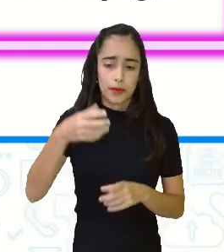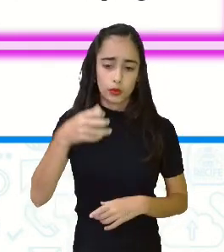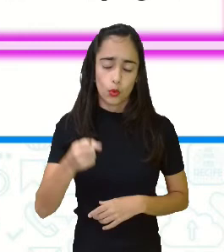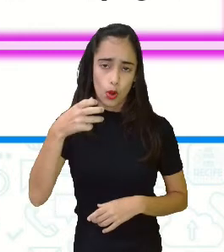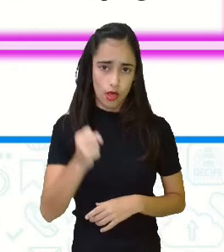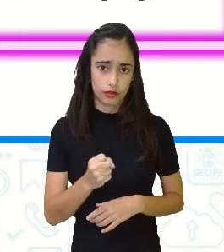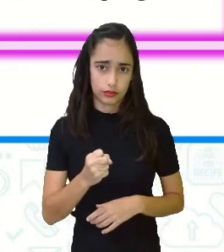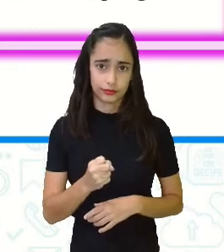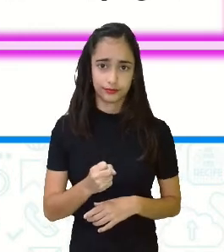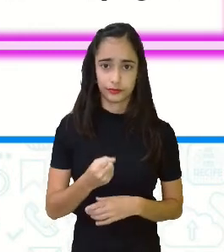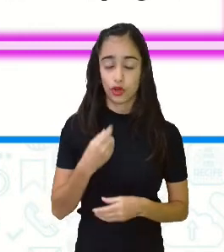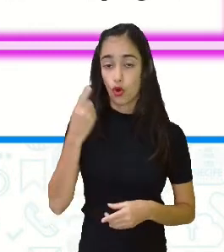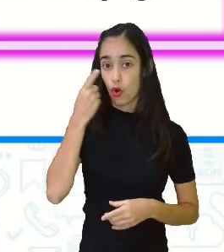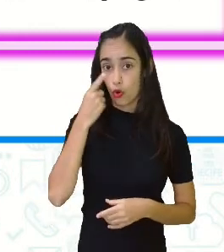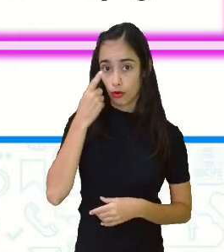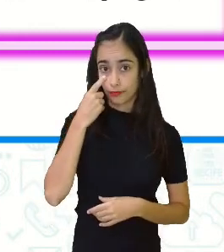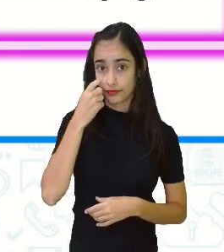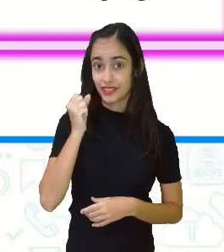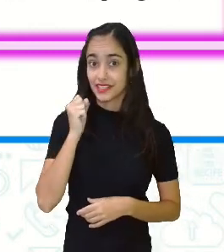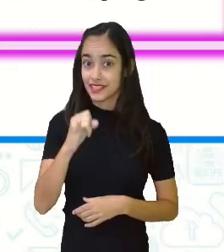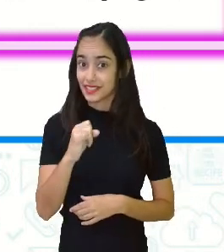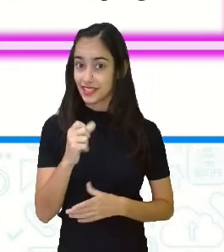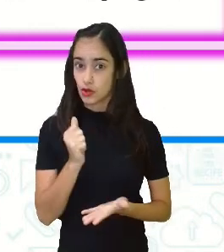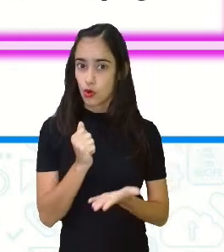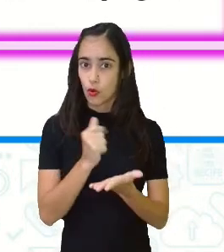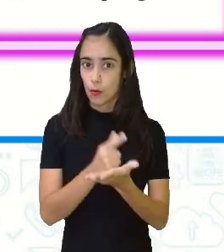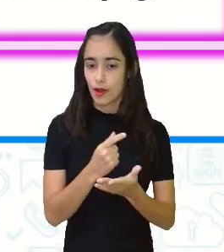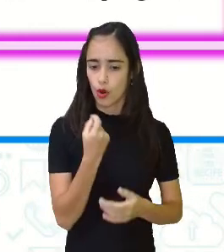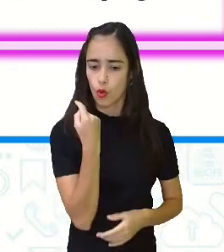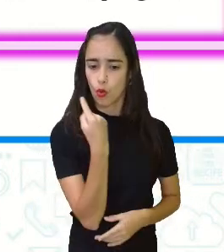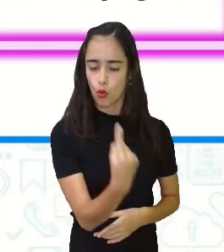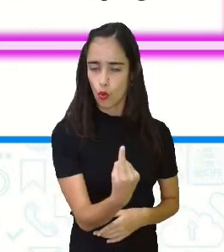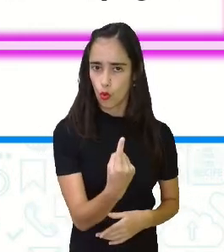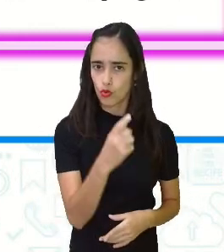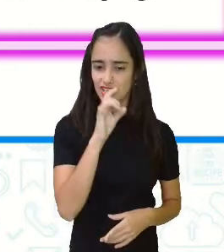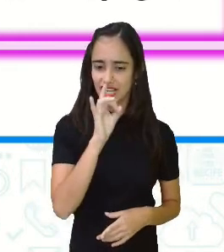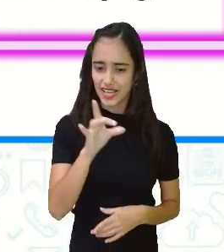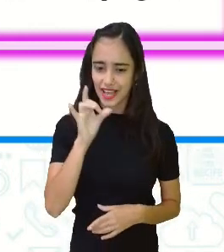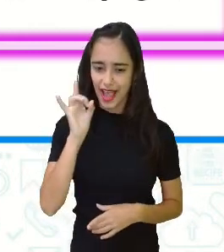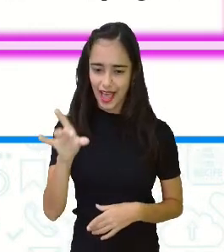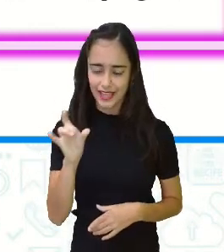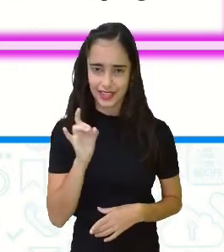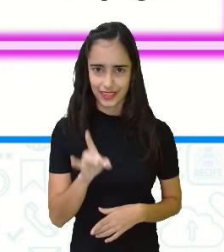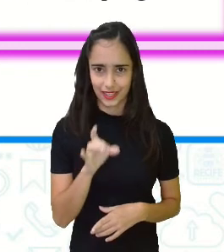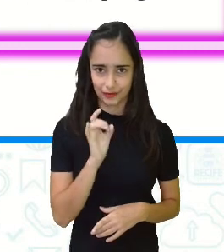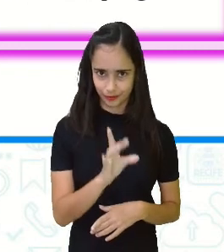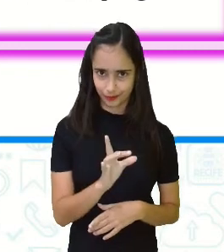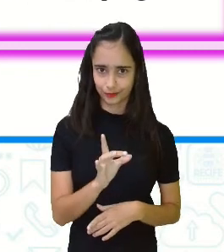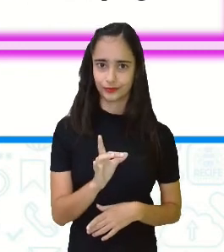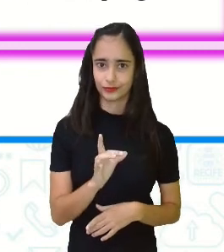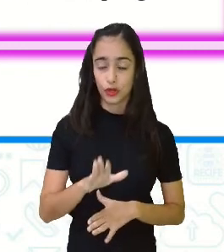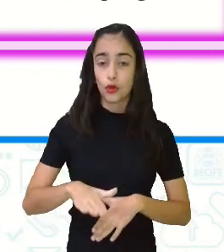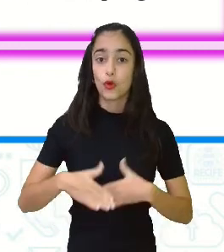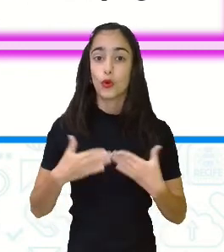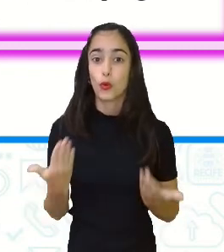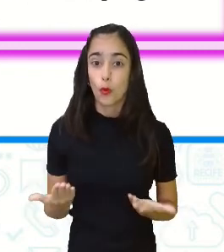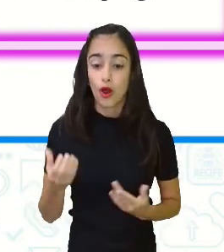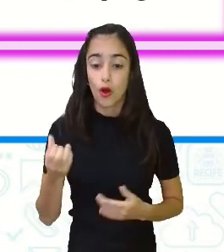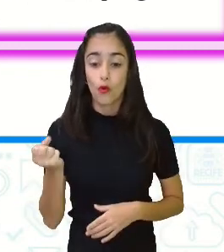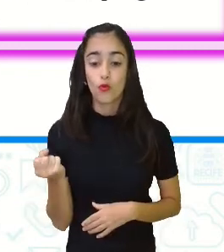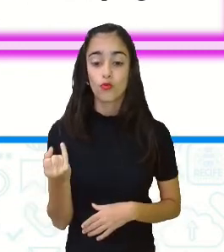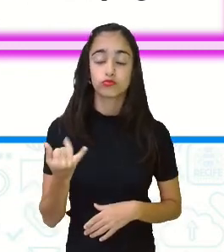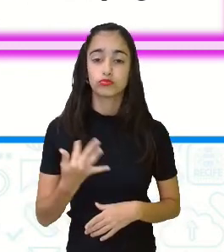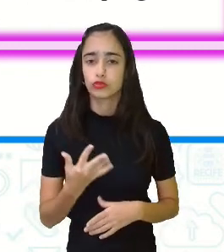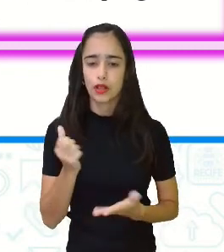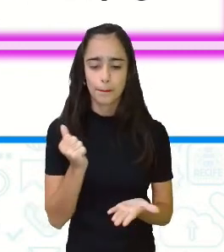quebradinhos. Se fosse comprado um item de cada produto anunciado, qual seria o